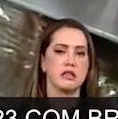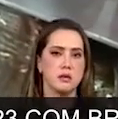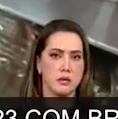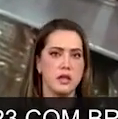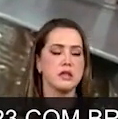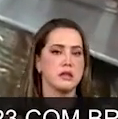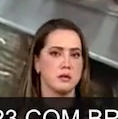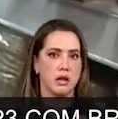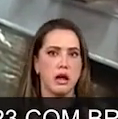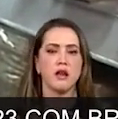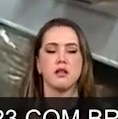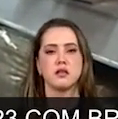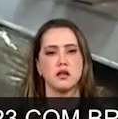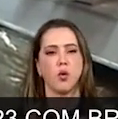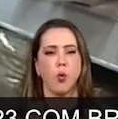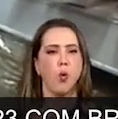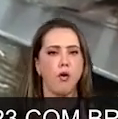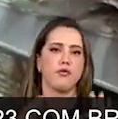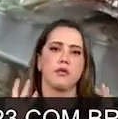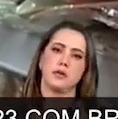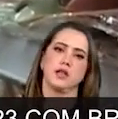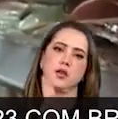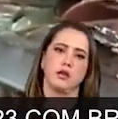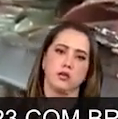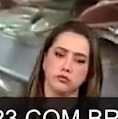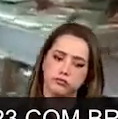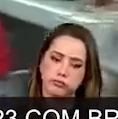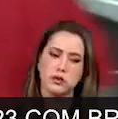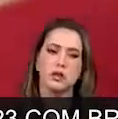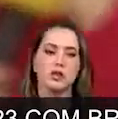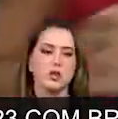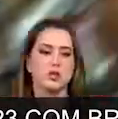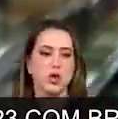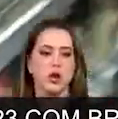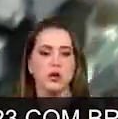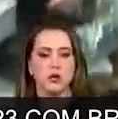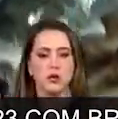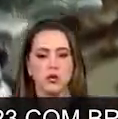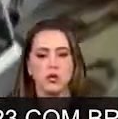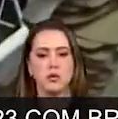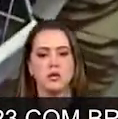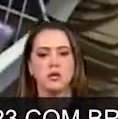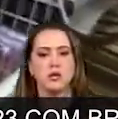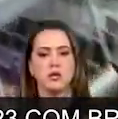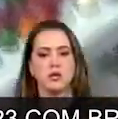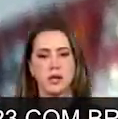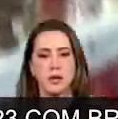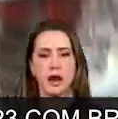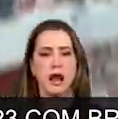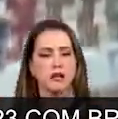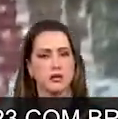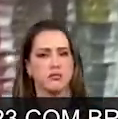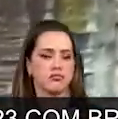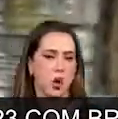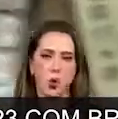empresas brasileiras seguem o modelo familiar, segundo dados do IBGE e do Sebrae. São negócios que passam de geração